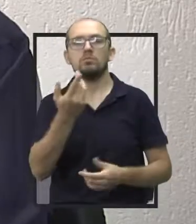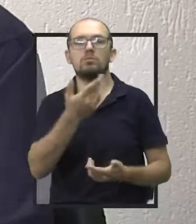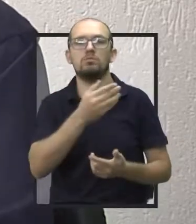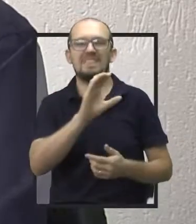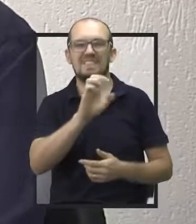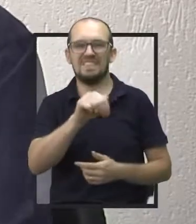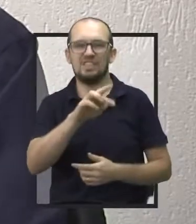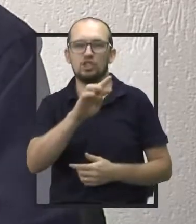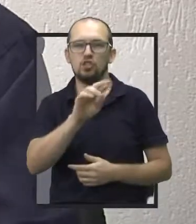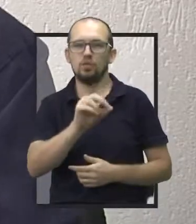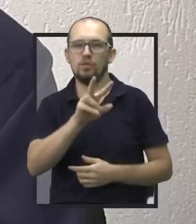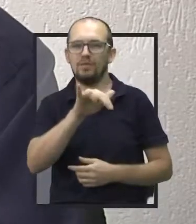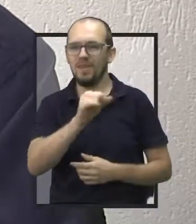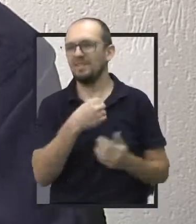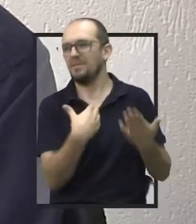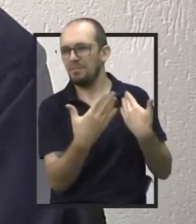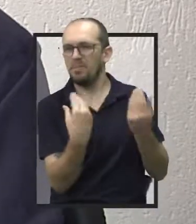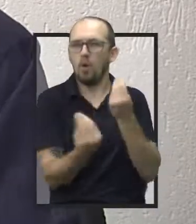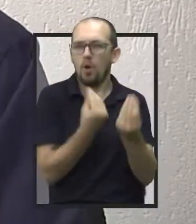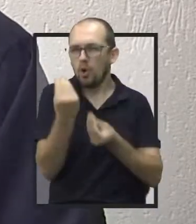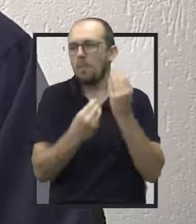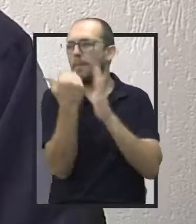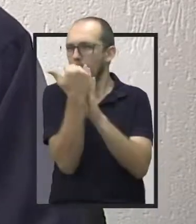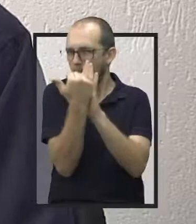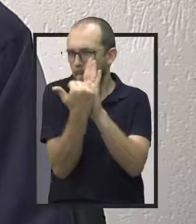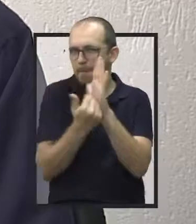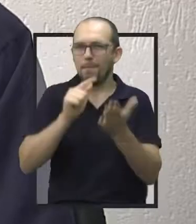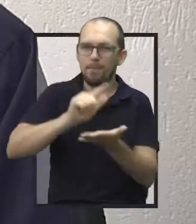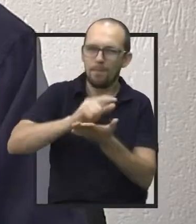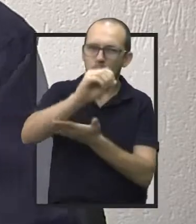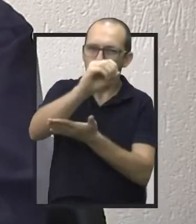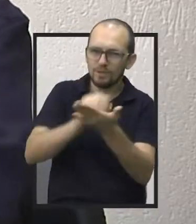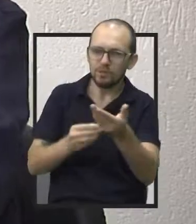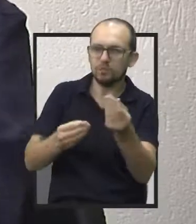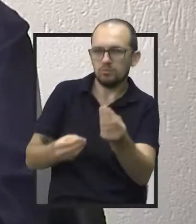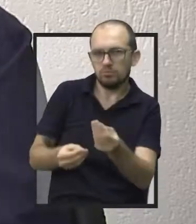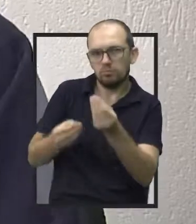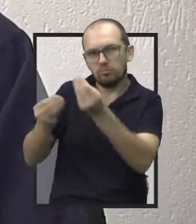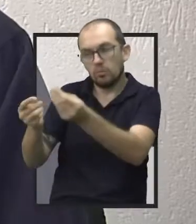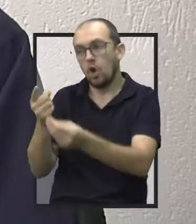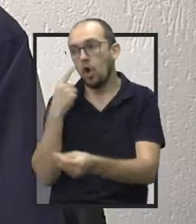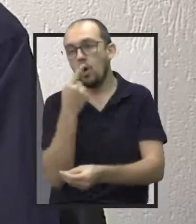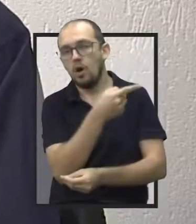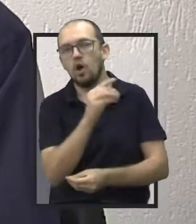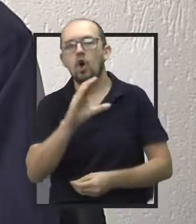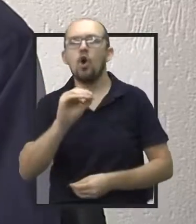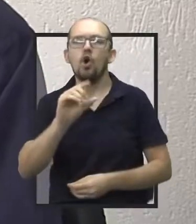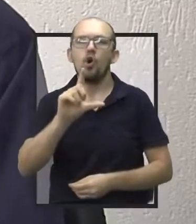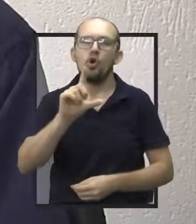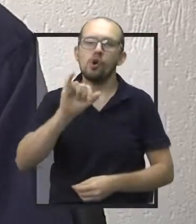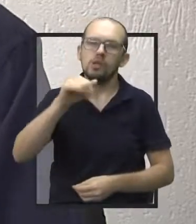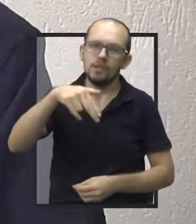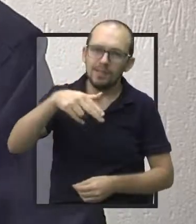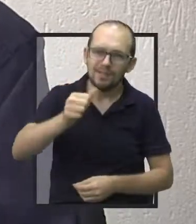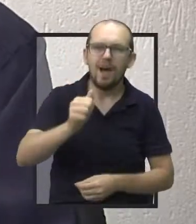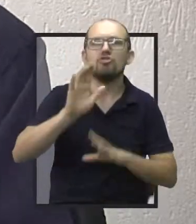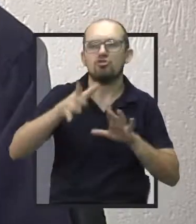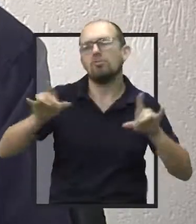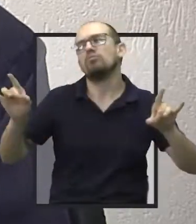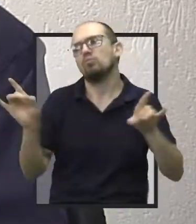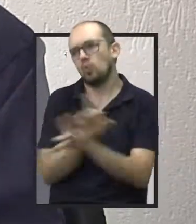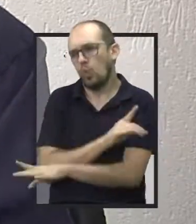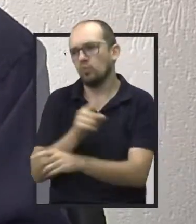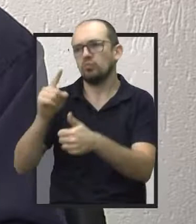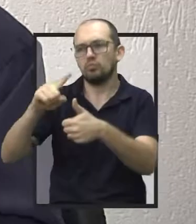nós tivemos da feitura do primeiro viaduto lá nos autos da colina árida da avenida metem o praga no final e os outros